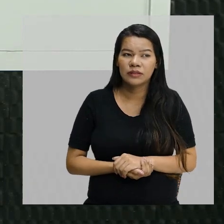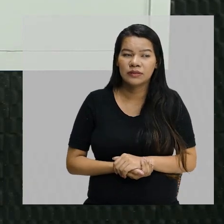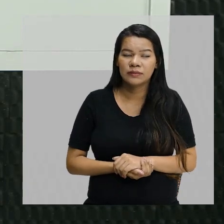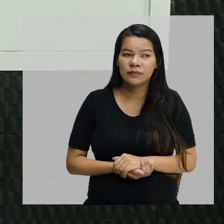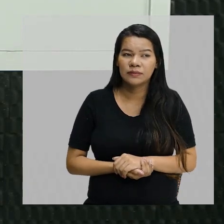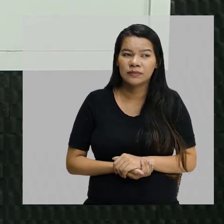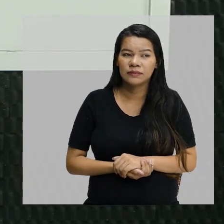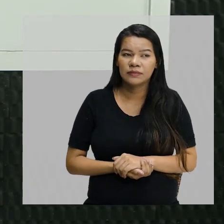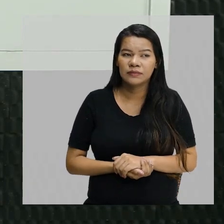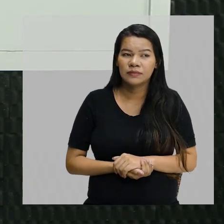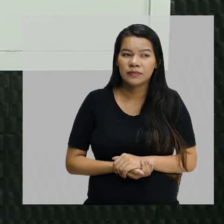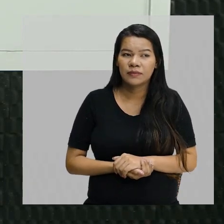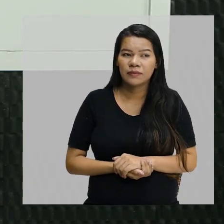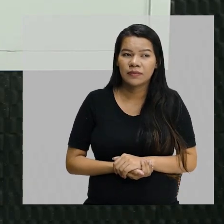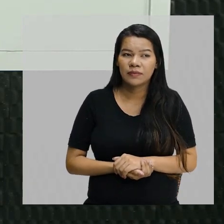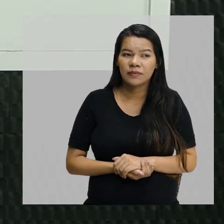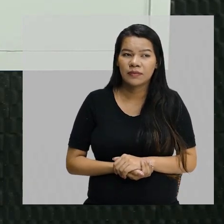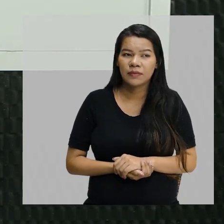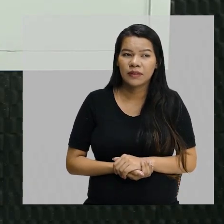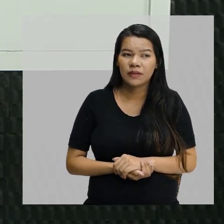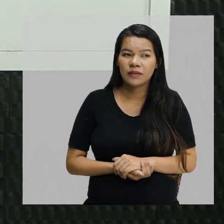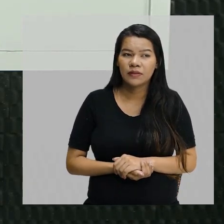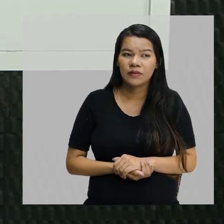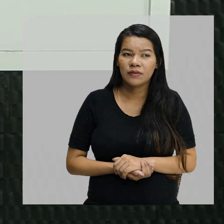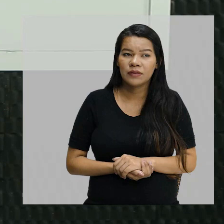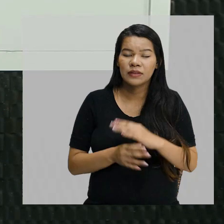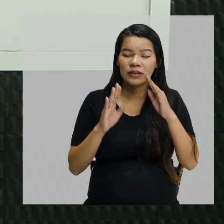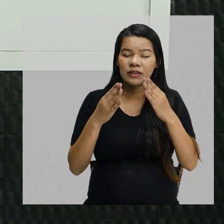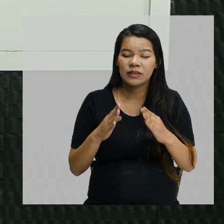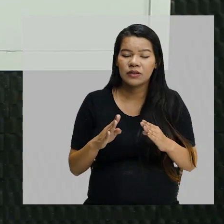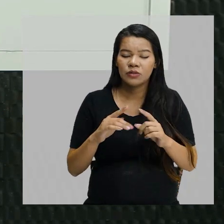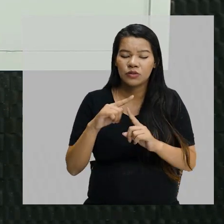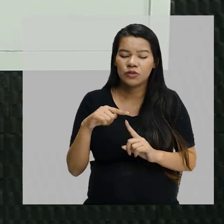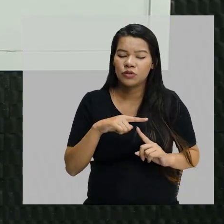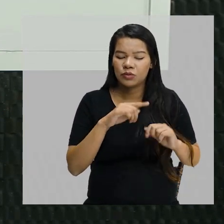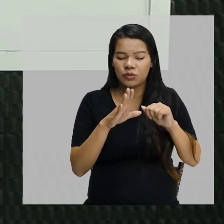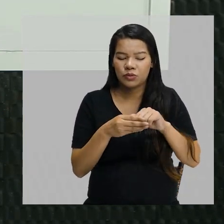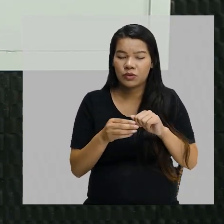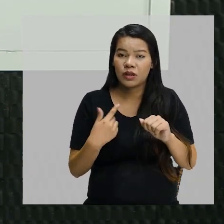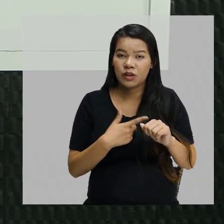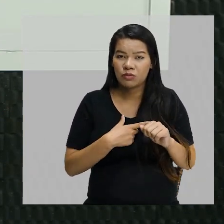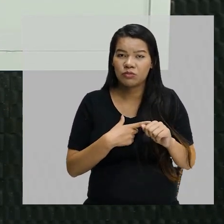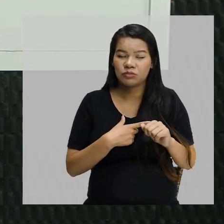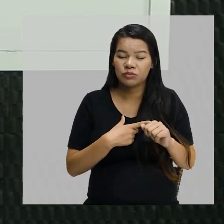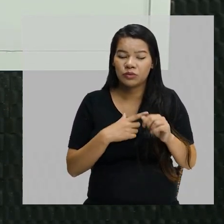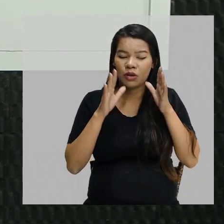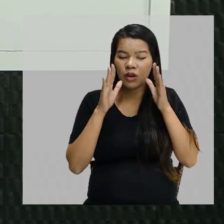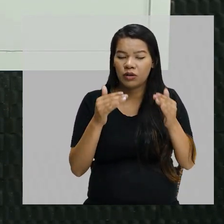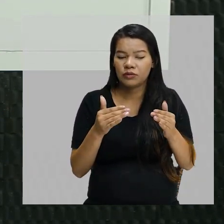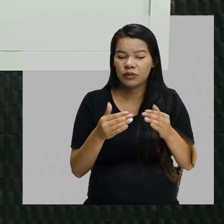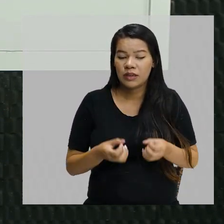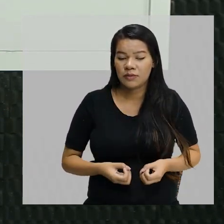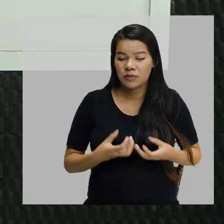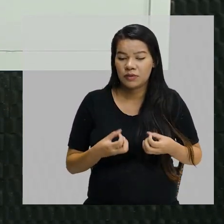conhecimento quando você lida com os tipos de conhecimento que é o nosso alvo aqui necessariamente a expressão